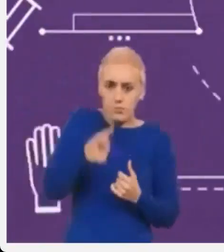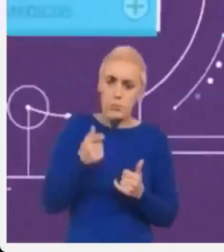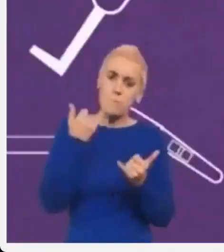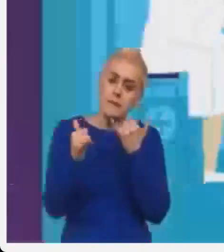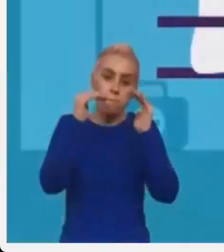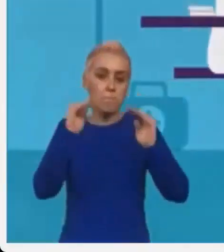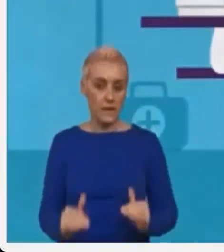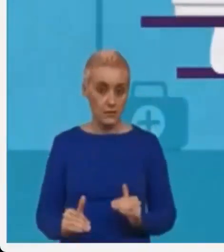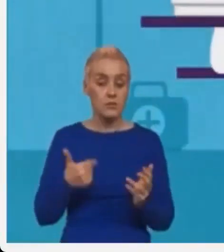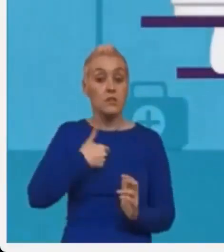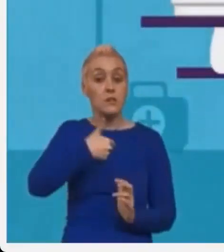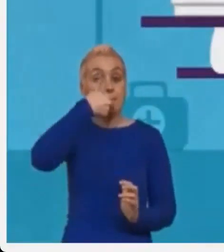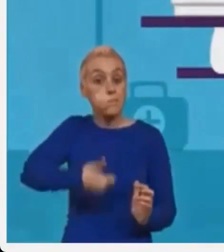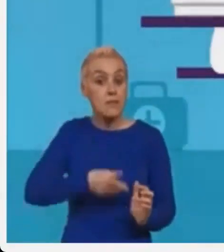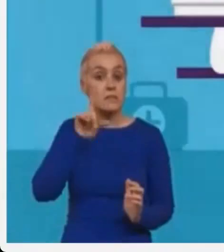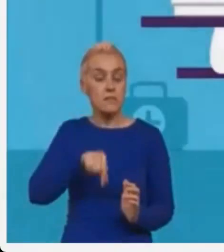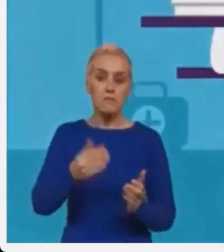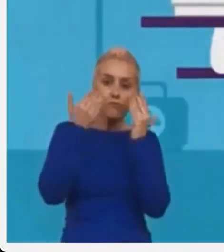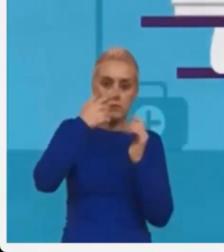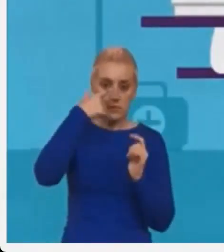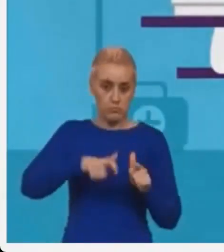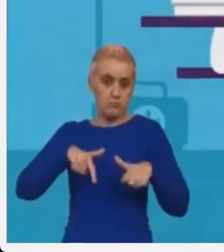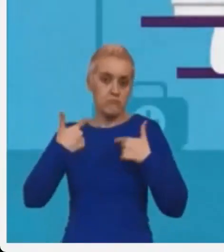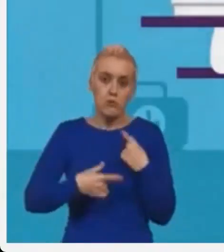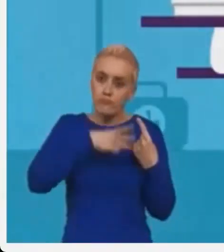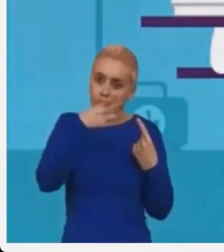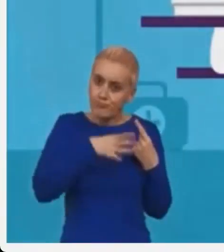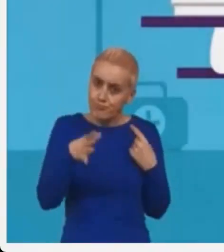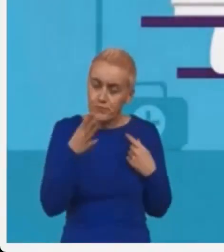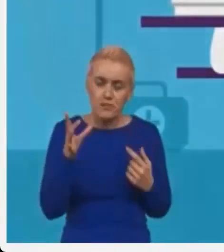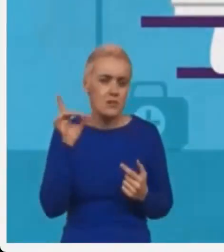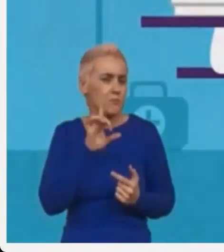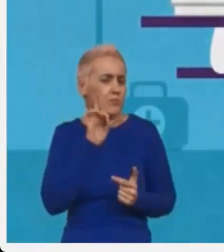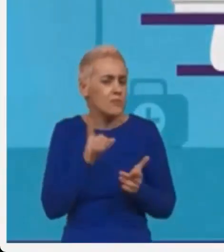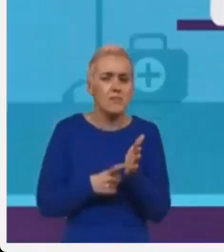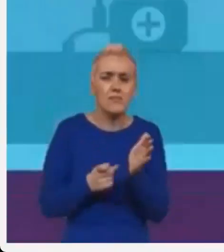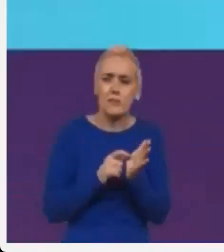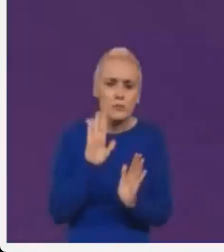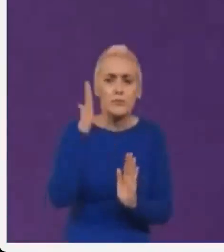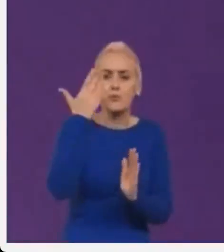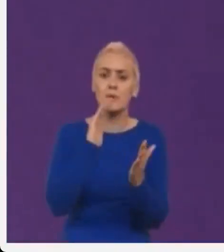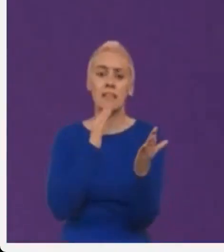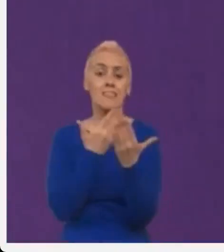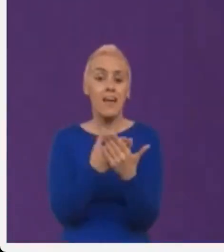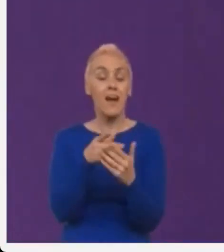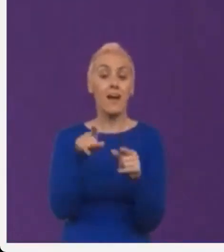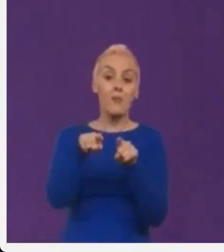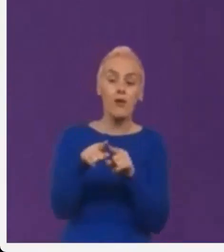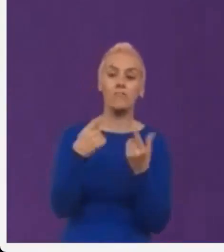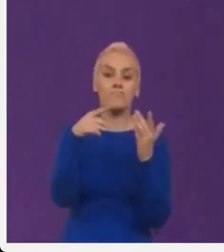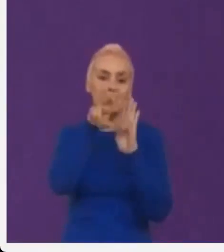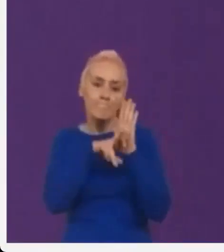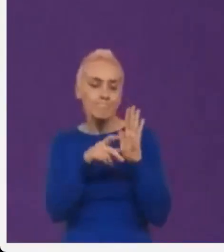A experiência e as informações cedidas pelos utilizadores são fundamentais para que sejam adotadas as